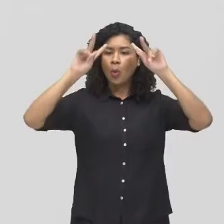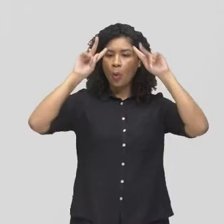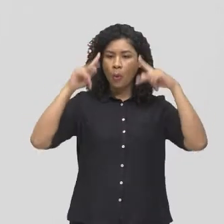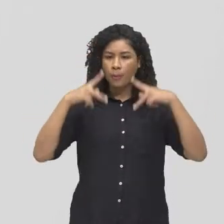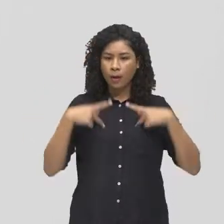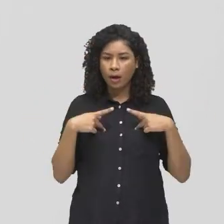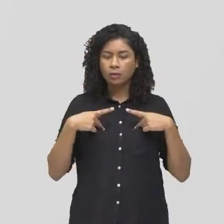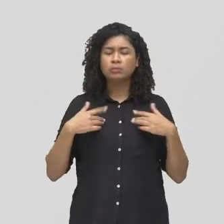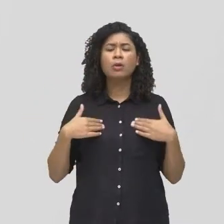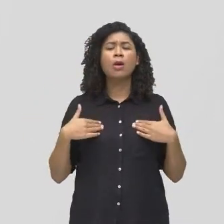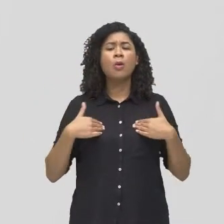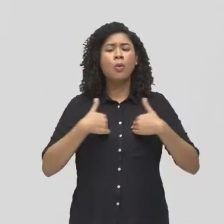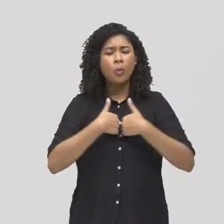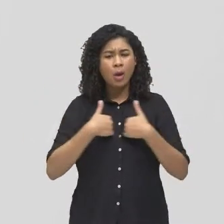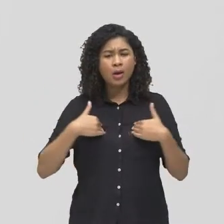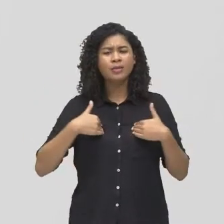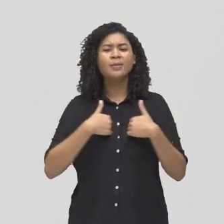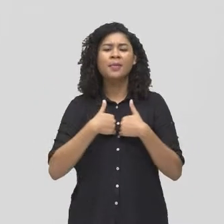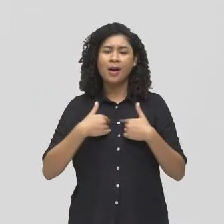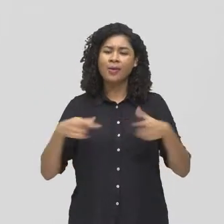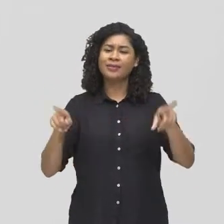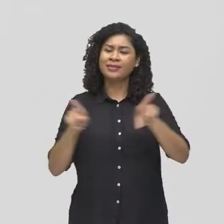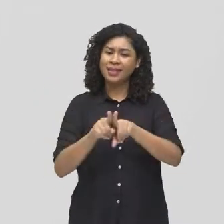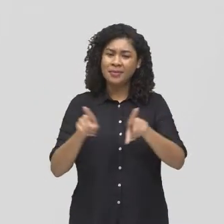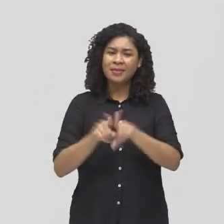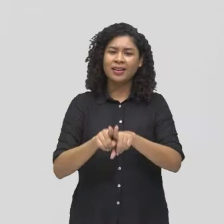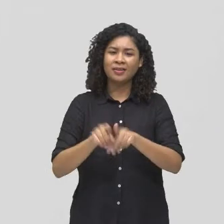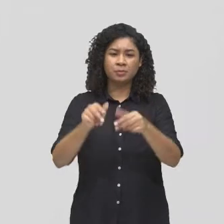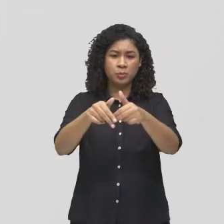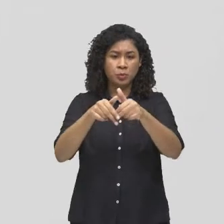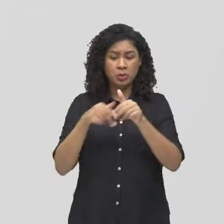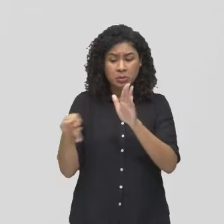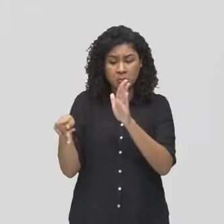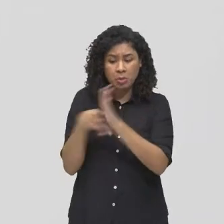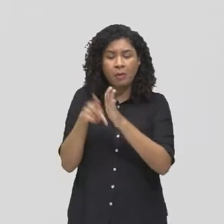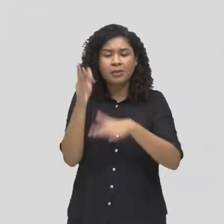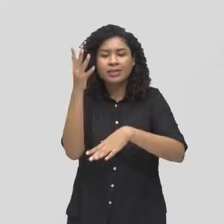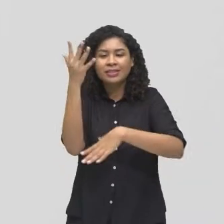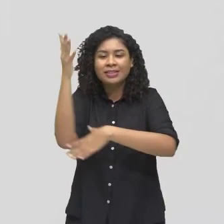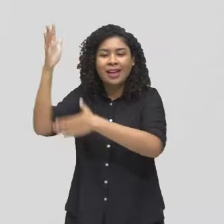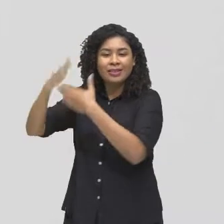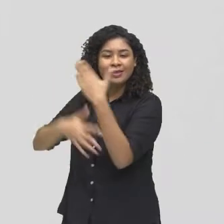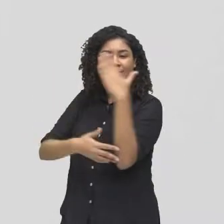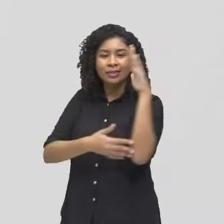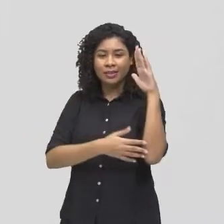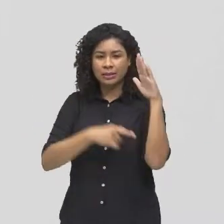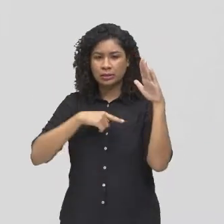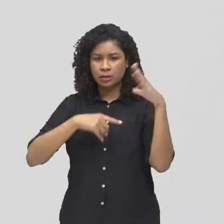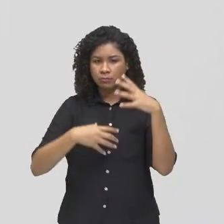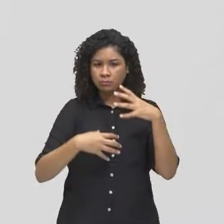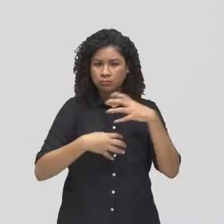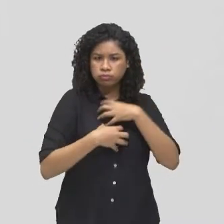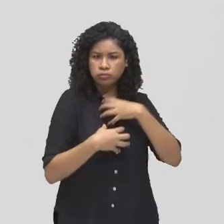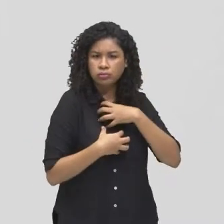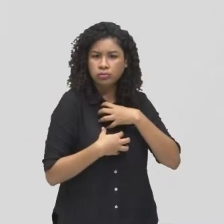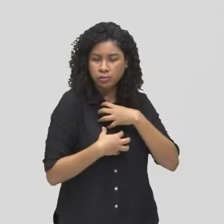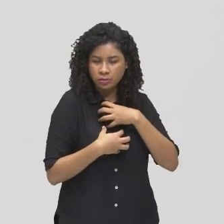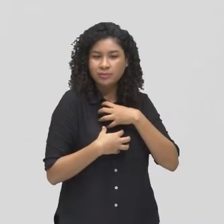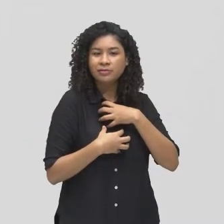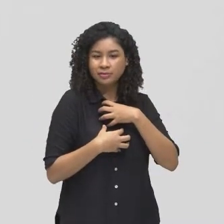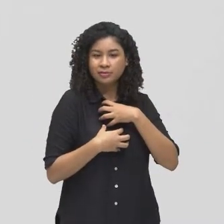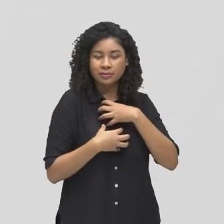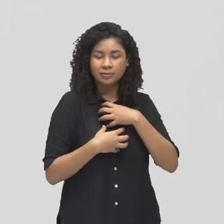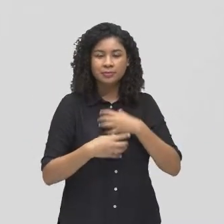outros. Ele pertence também à natureza. Ele também tem instintos. Ele também tem essa